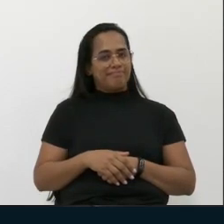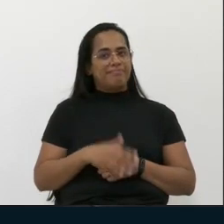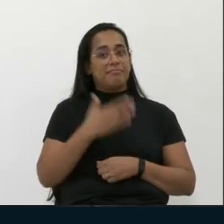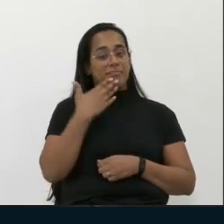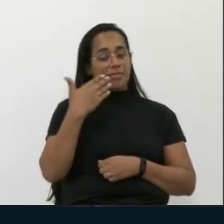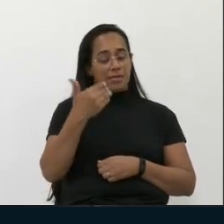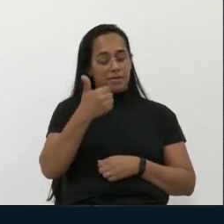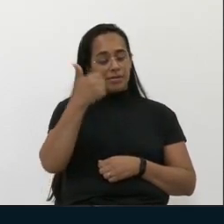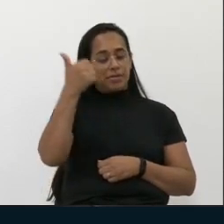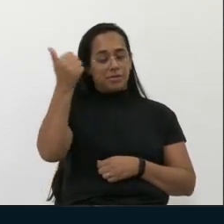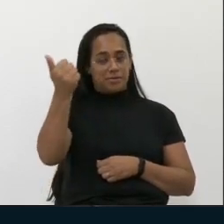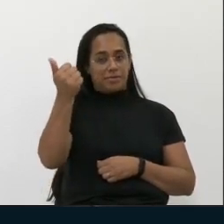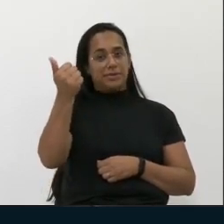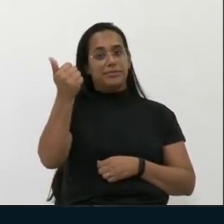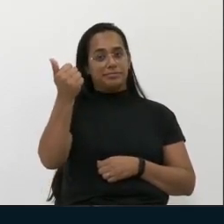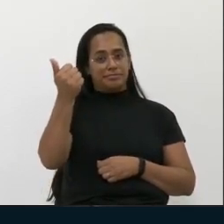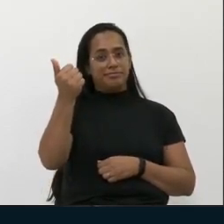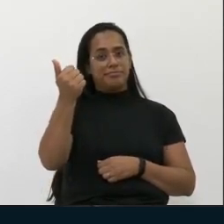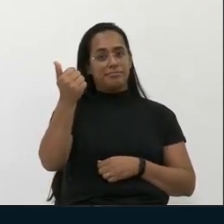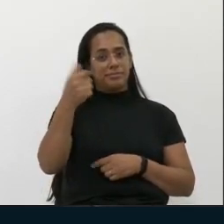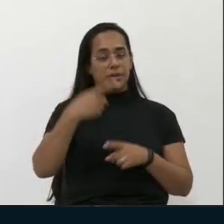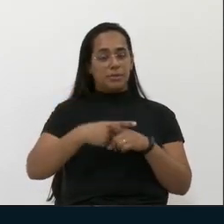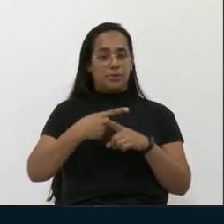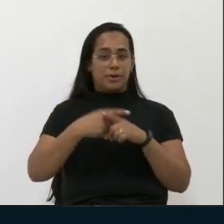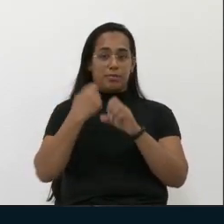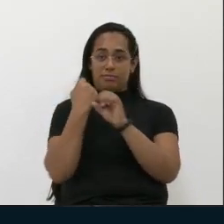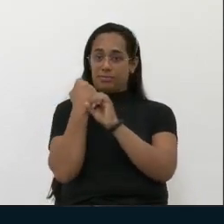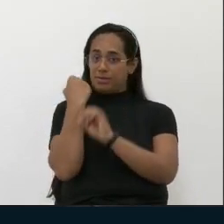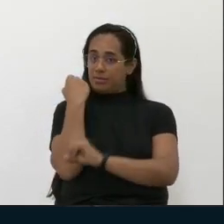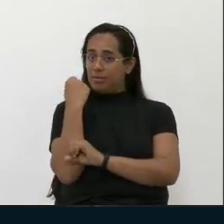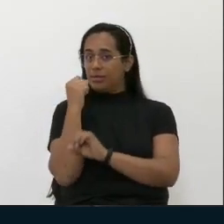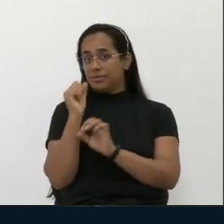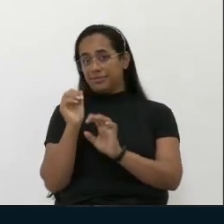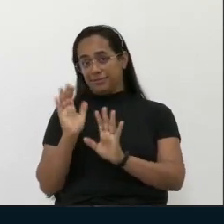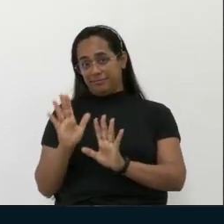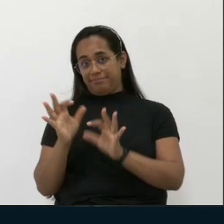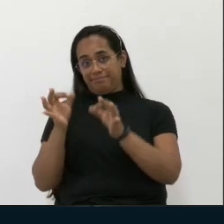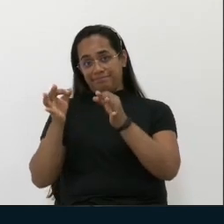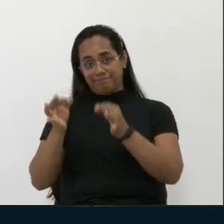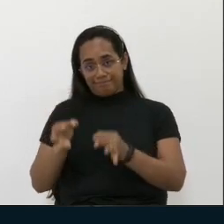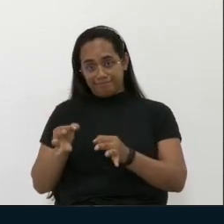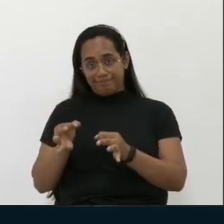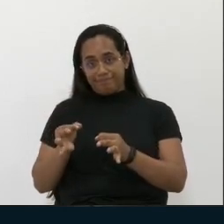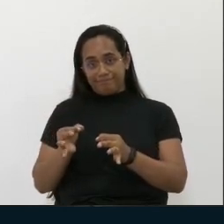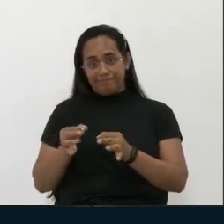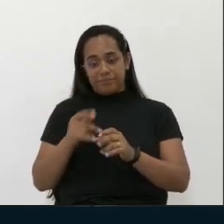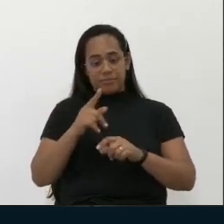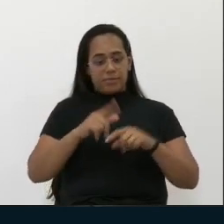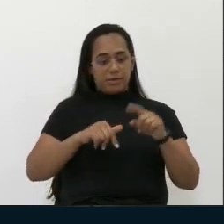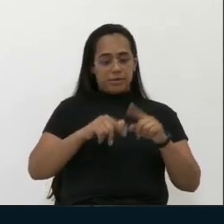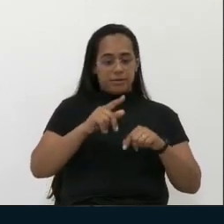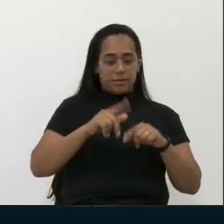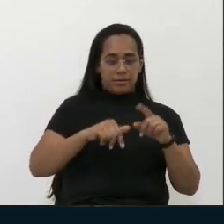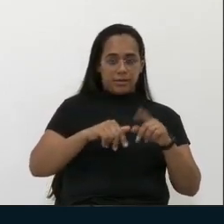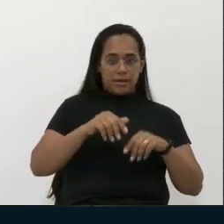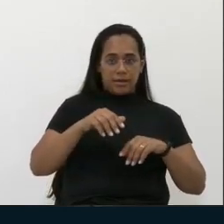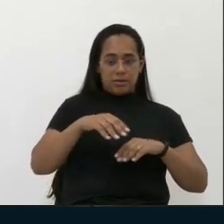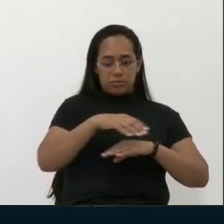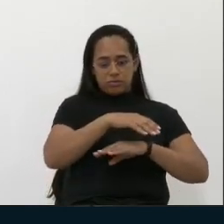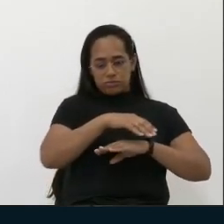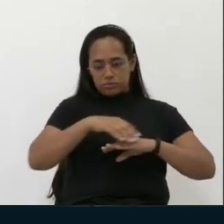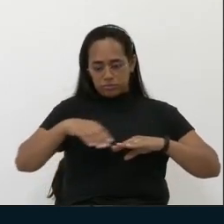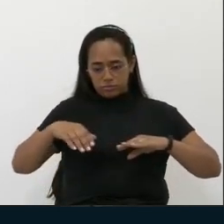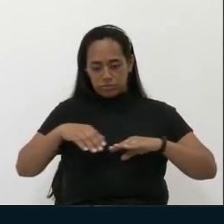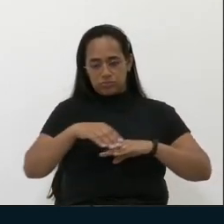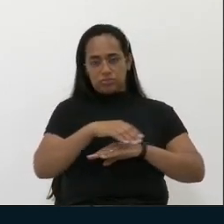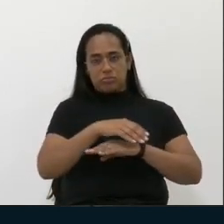a ser Sabesp. Começou a fazer a troca de algumas adutoras que nós perdíamos em torno de 35%